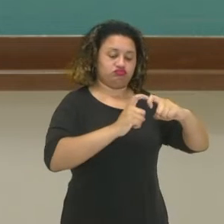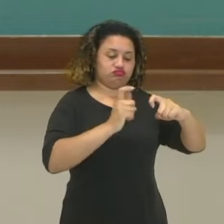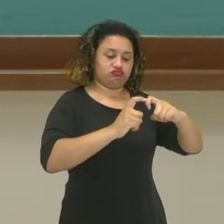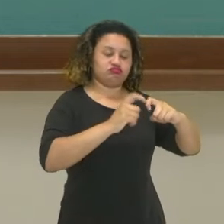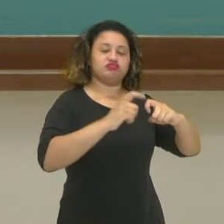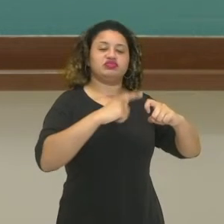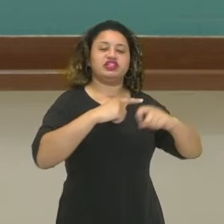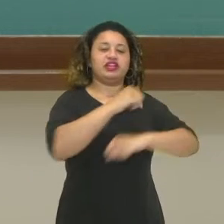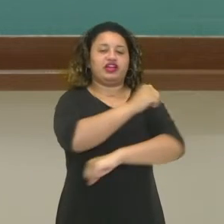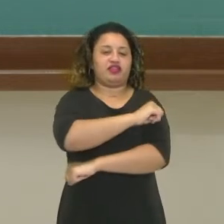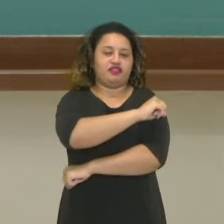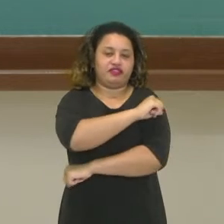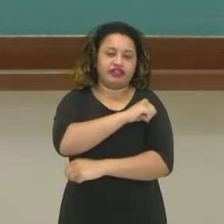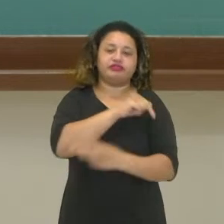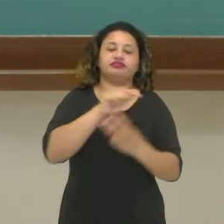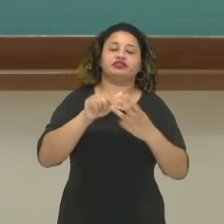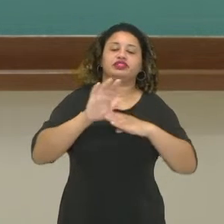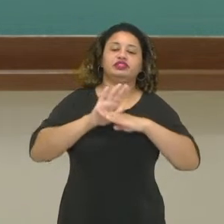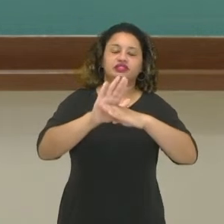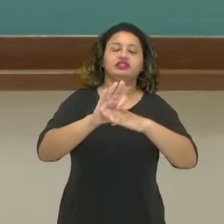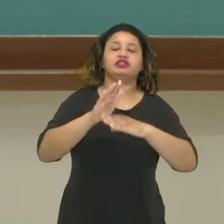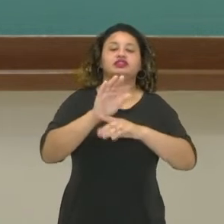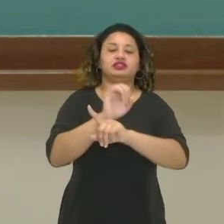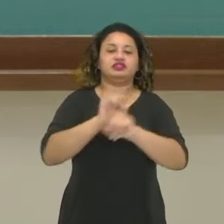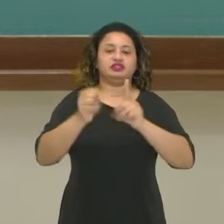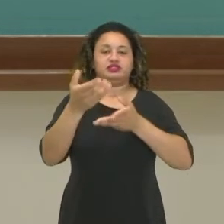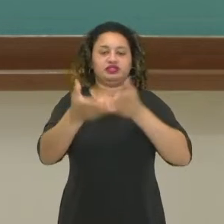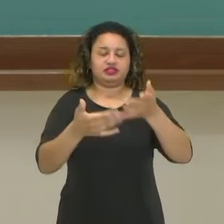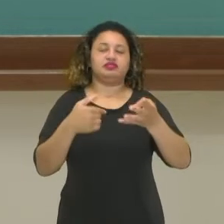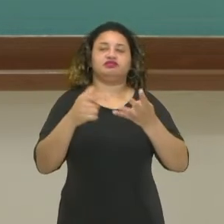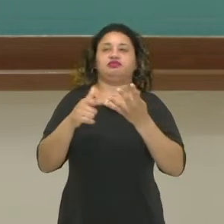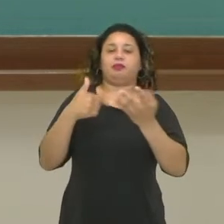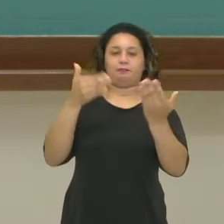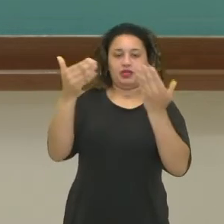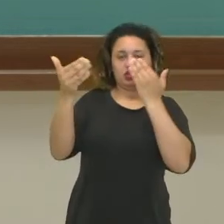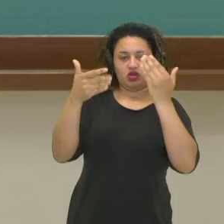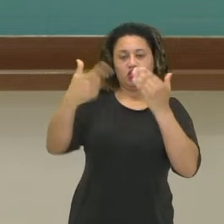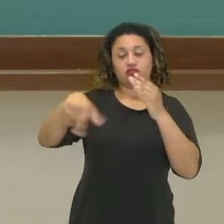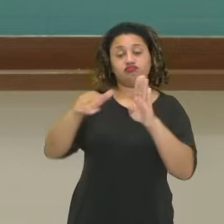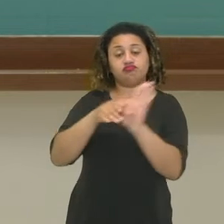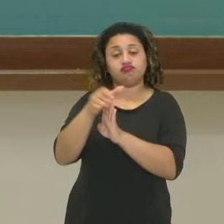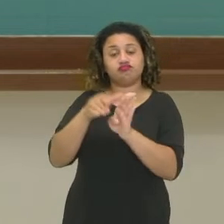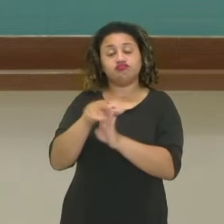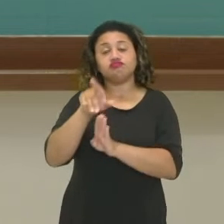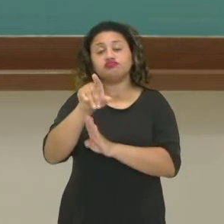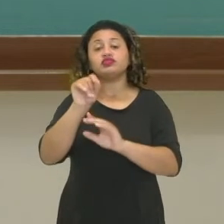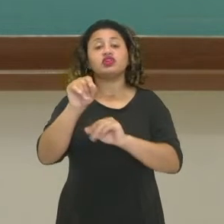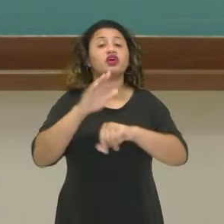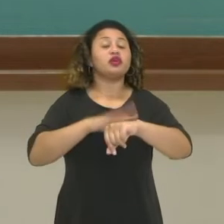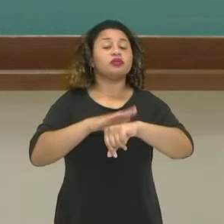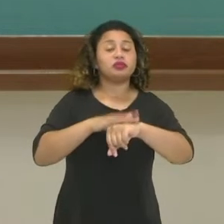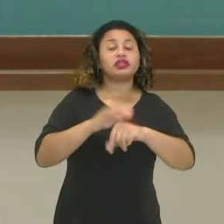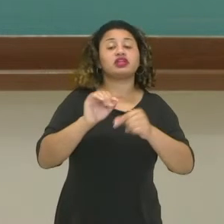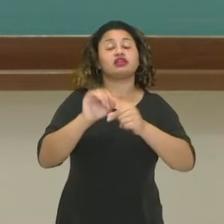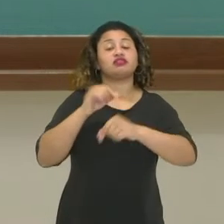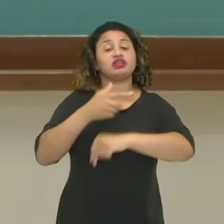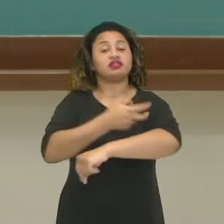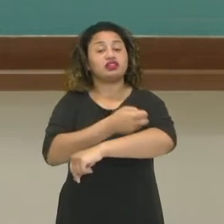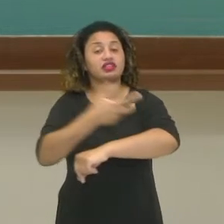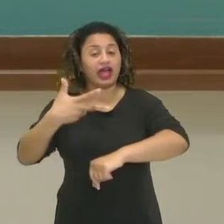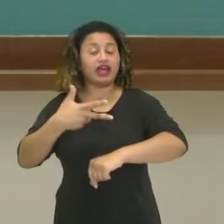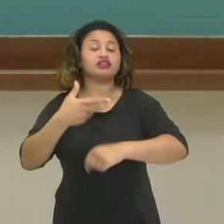tem enfermeiras, tem assistente social, tem psicólogos, e eles vão orientar você qual hora que você deve fazer o teste, como que você